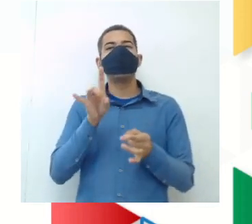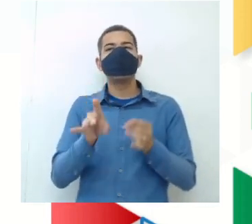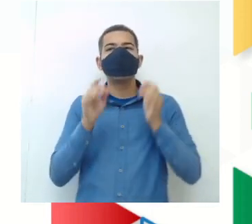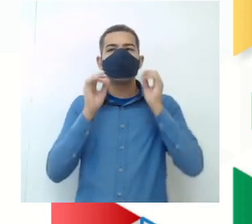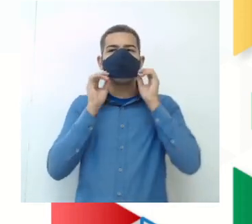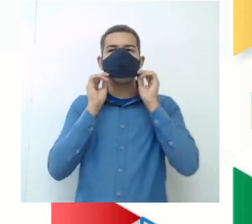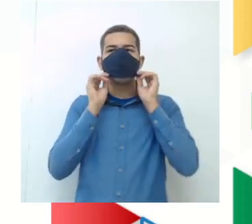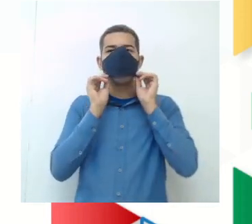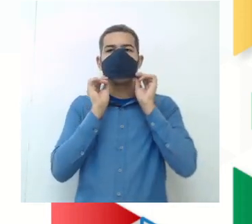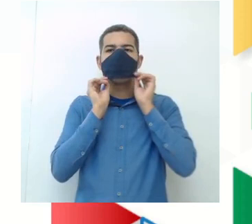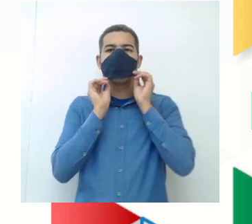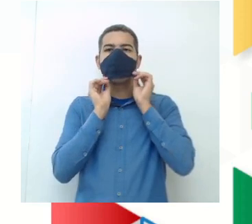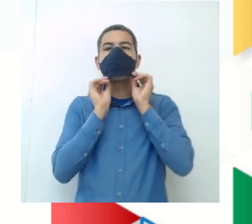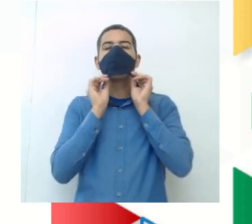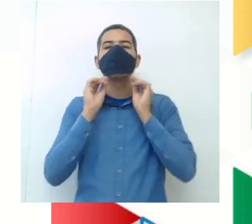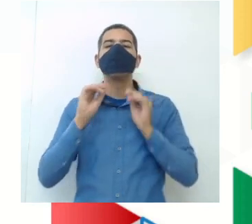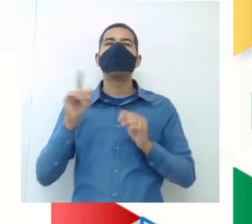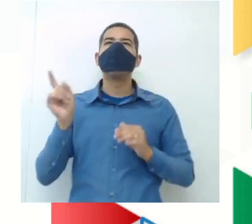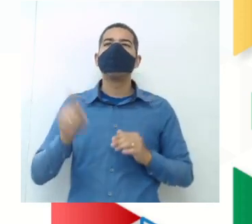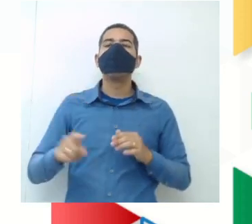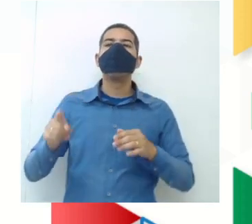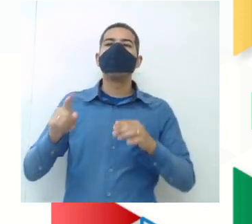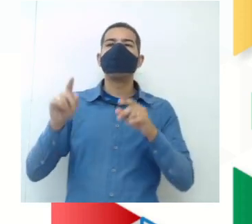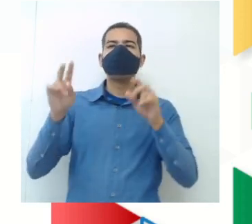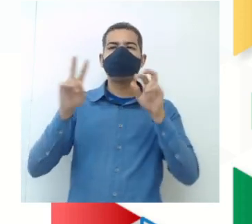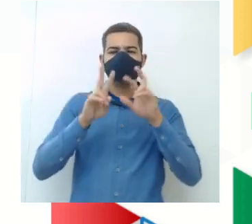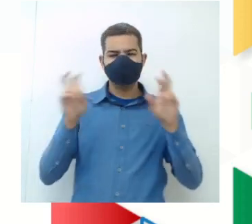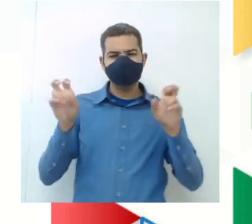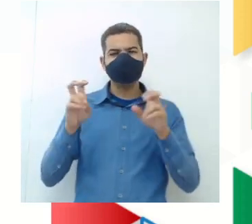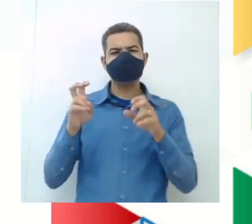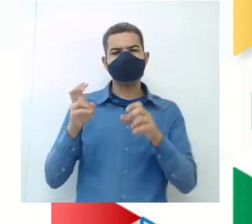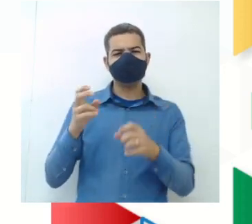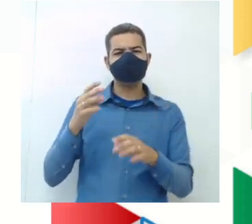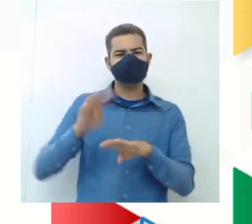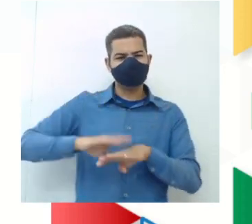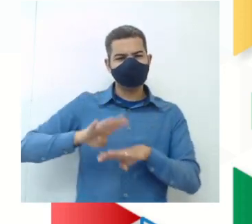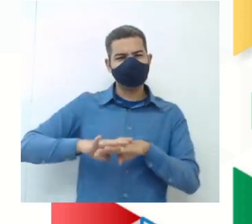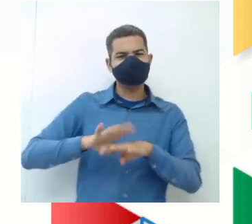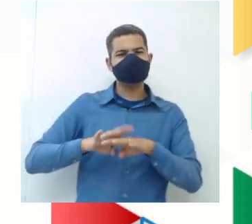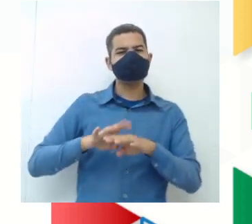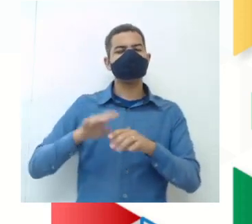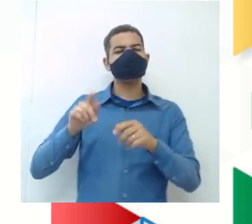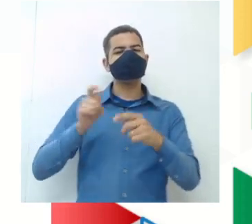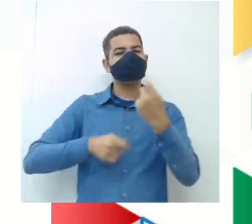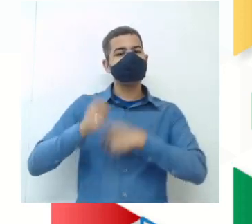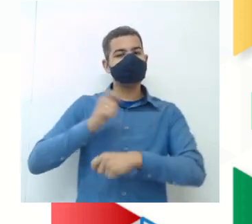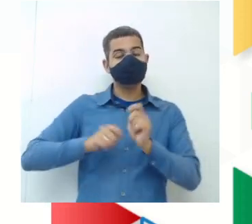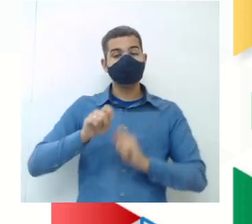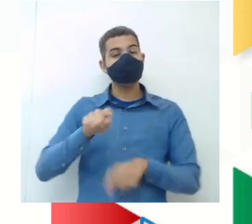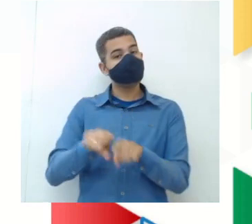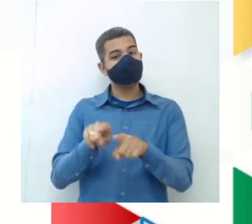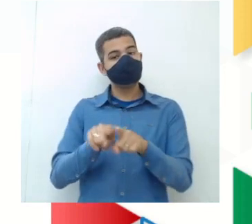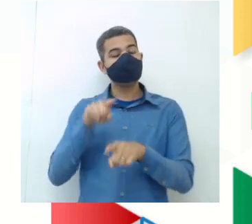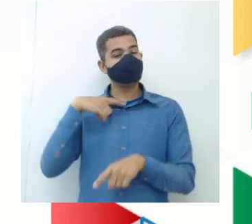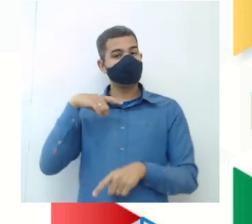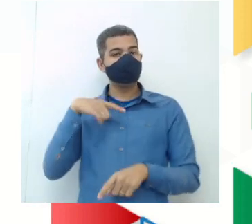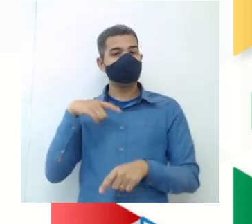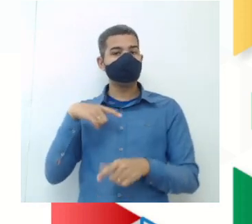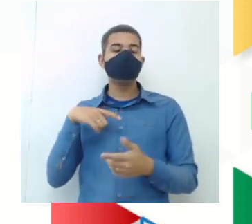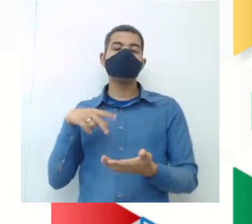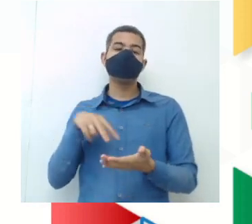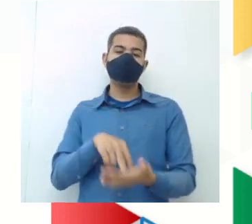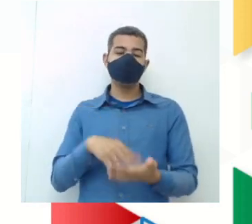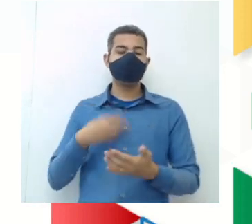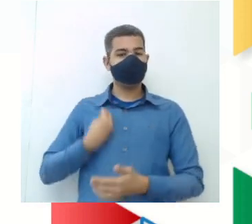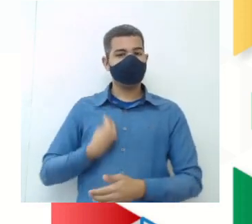à construção, ao assunto, né, de matemática financeira, mas de educação financeira como um todo, e está presente em